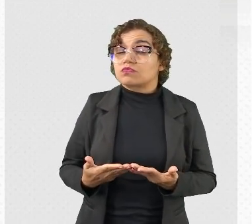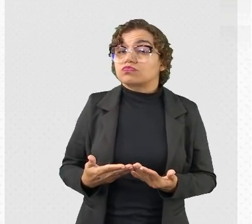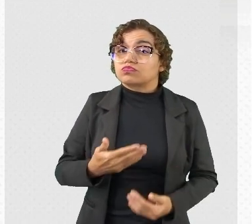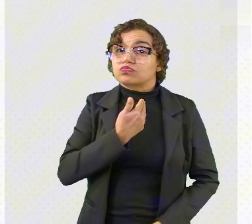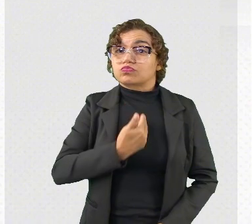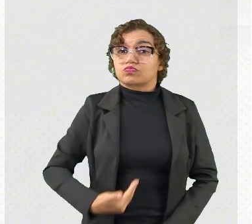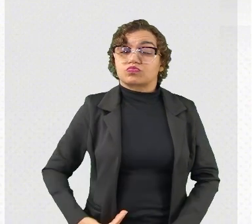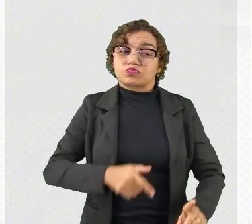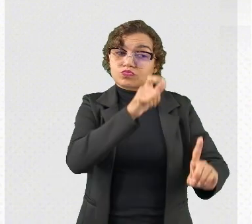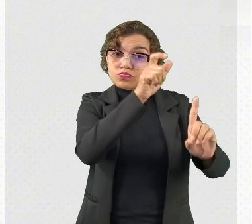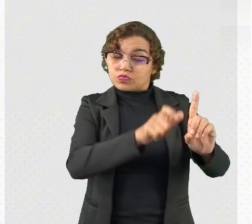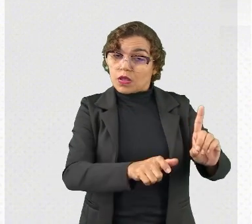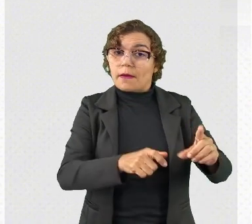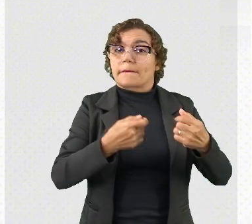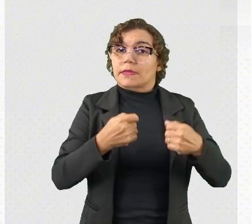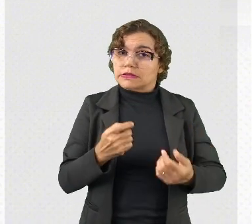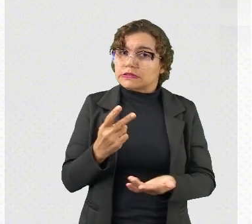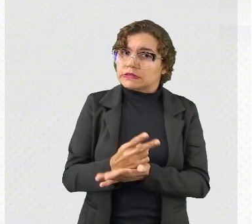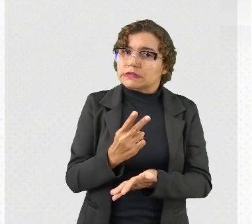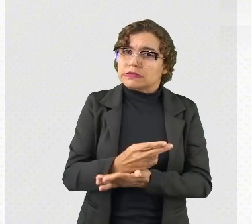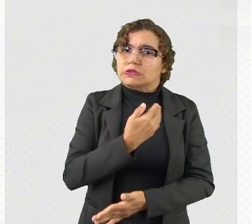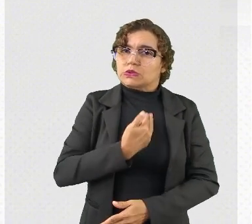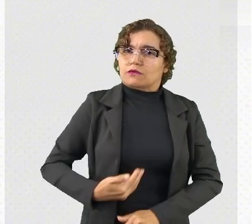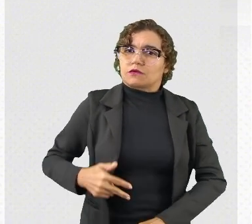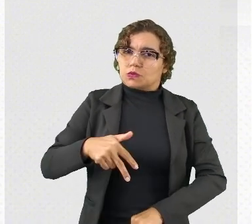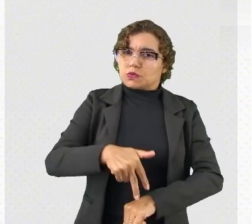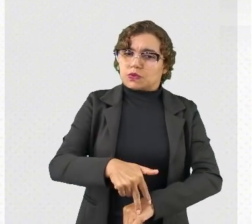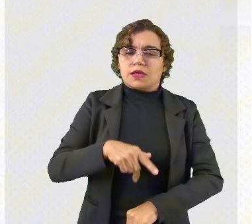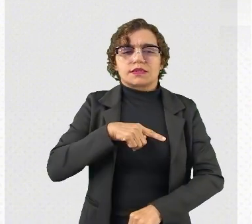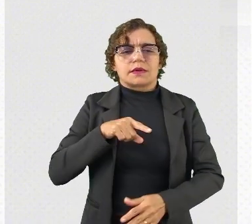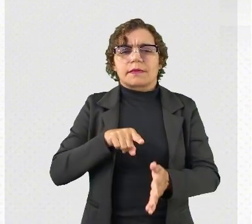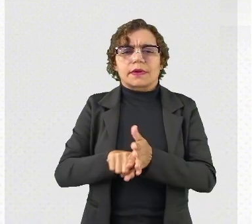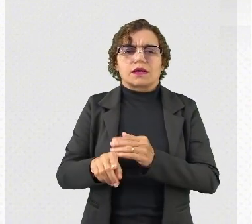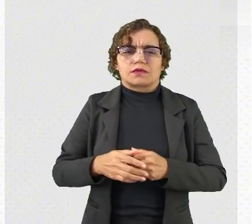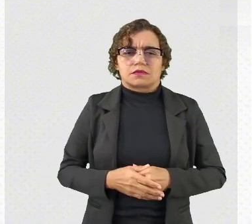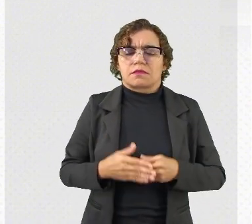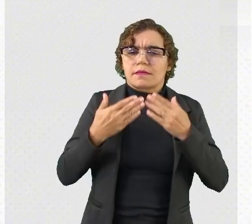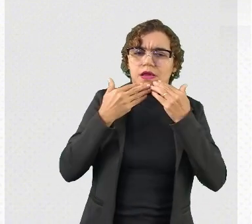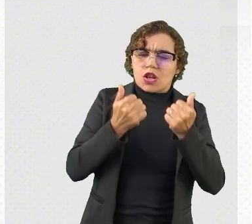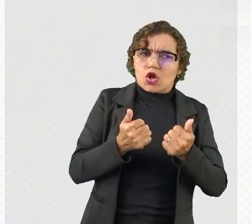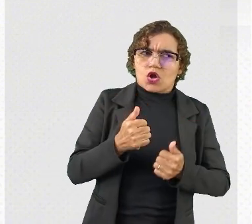né, claro, ele precisa se manter no governo, e surge uma questão. É